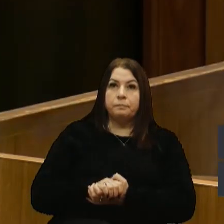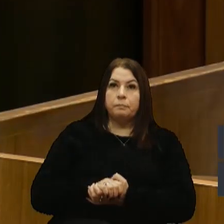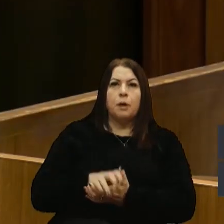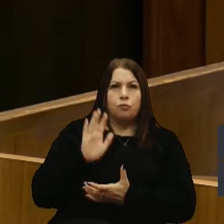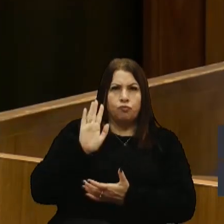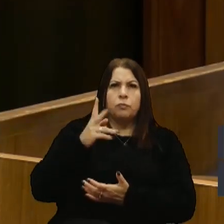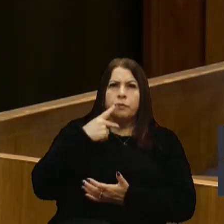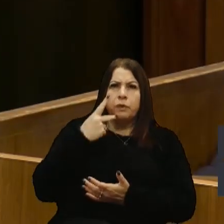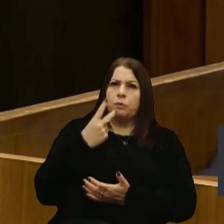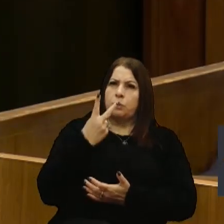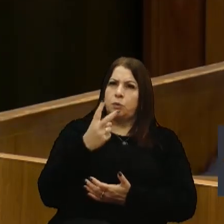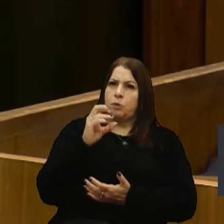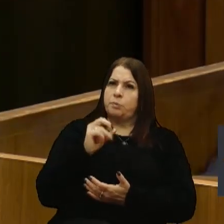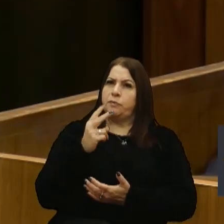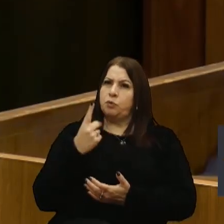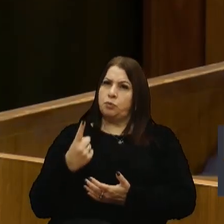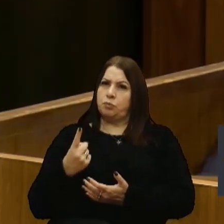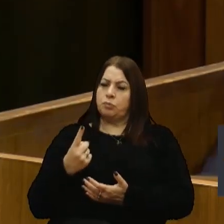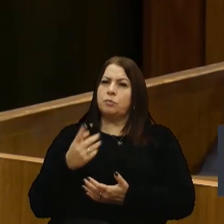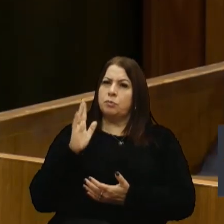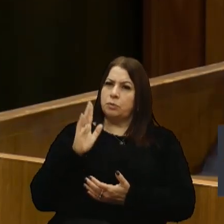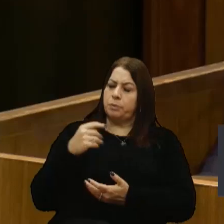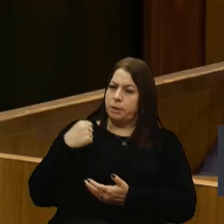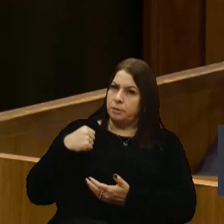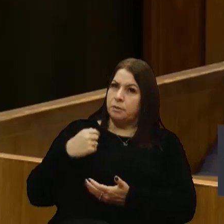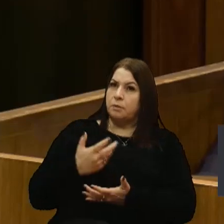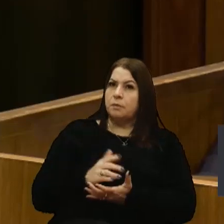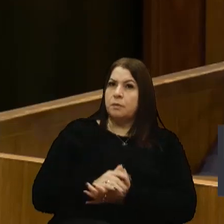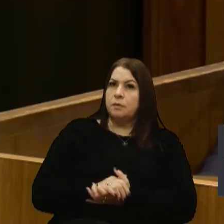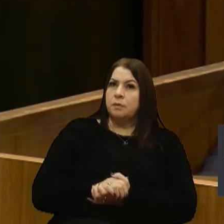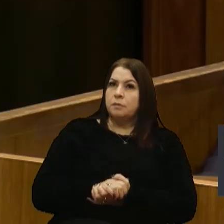já falava em 2021 que nós precisávamos